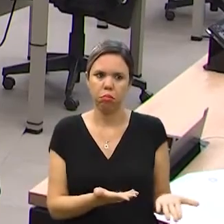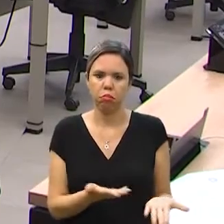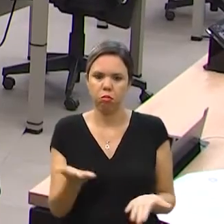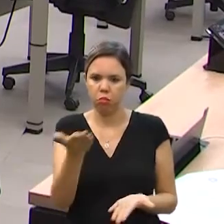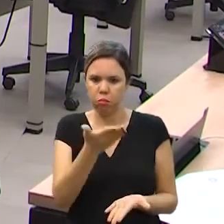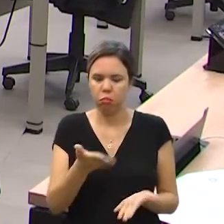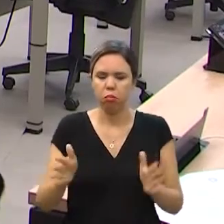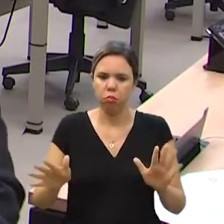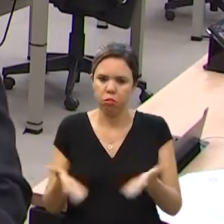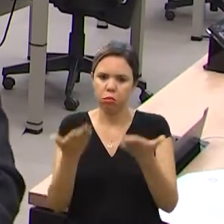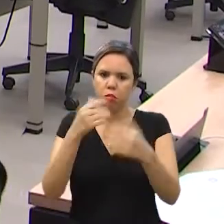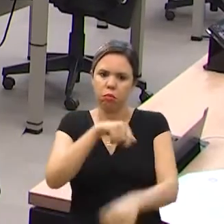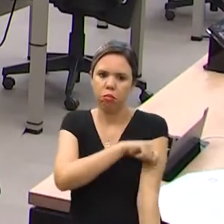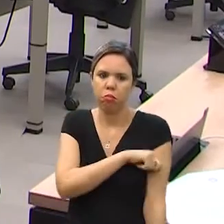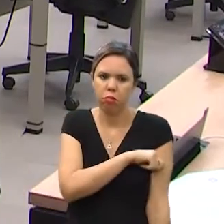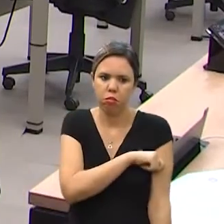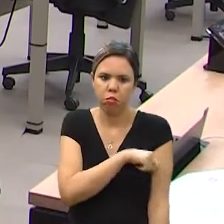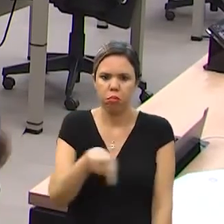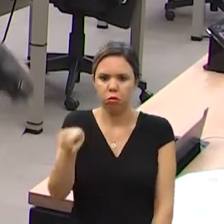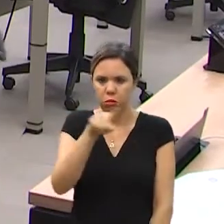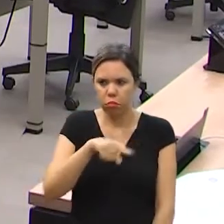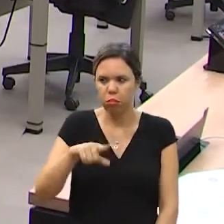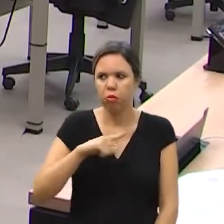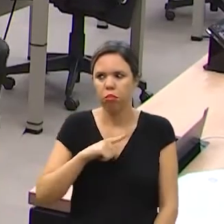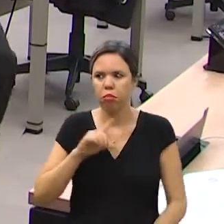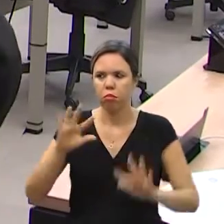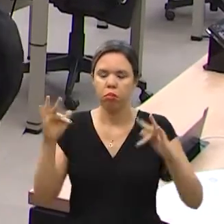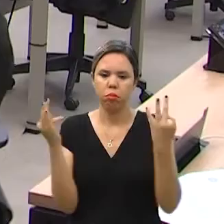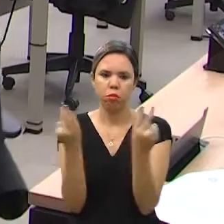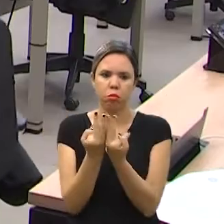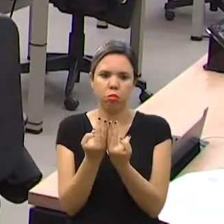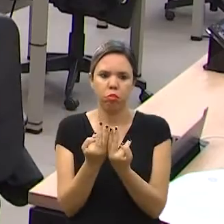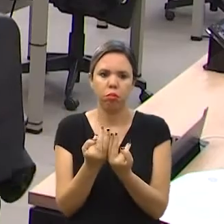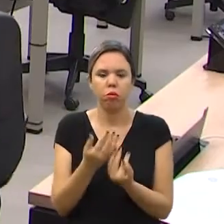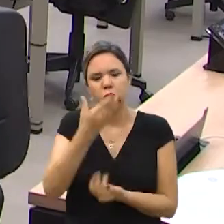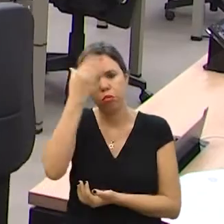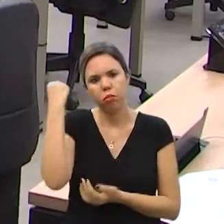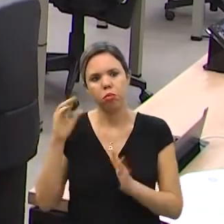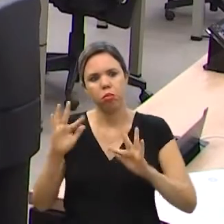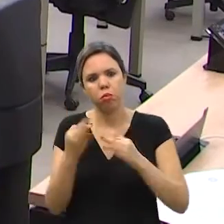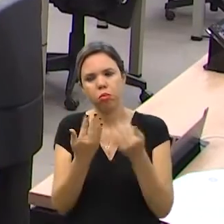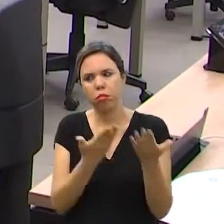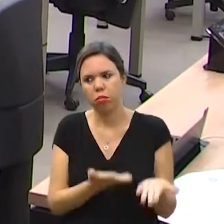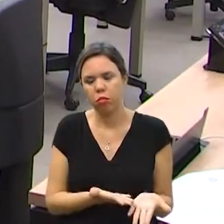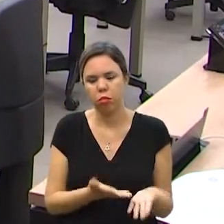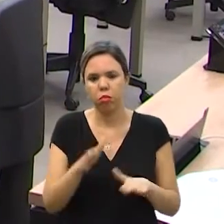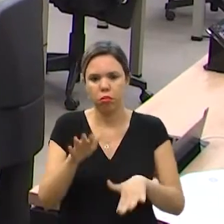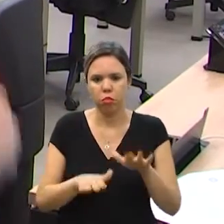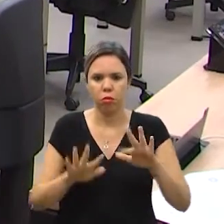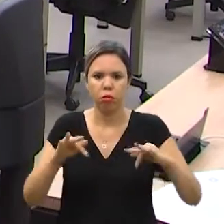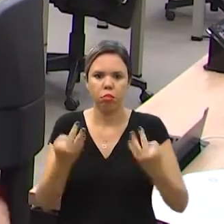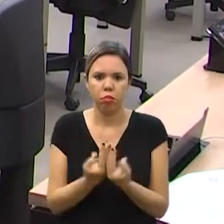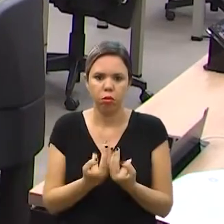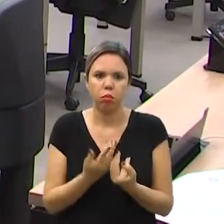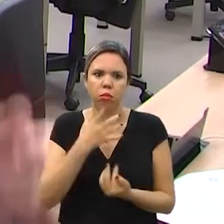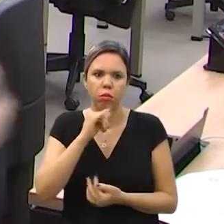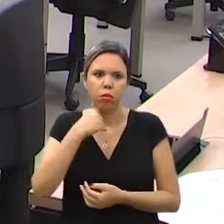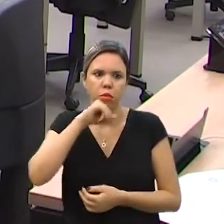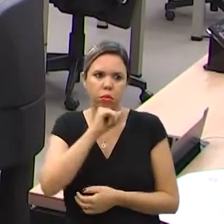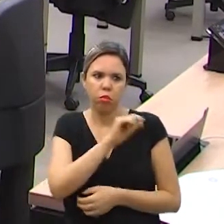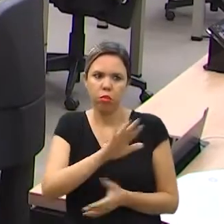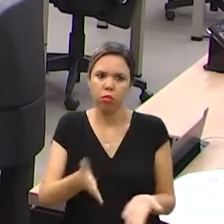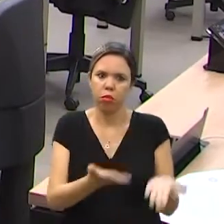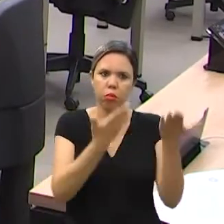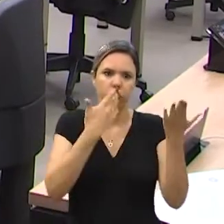justamente você estimule o aluno, para que você estimule a família, né? A gente esquece da família, muitas vezes a família é o pai e a mãe